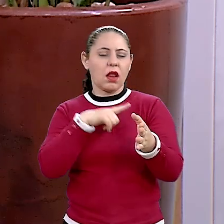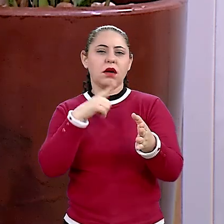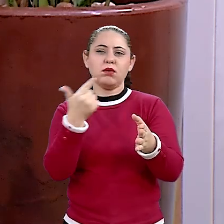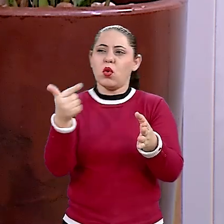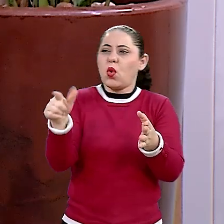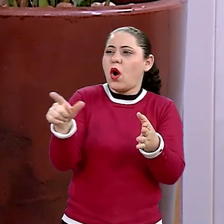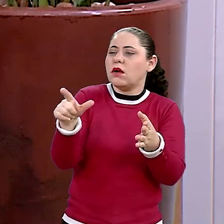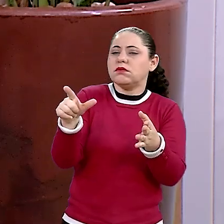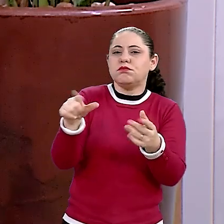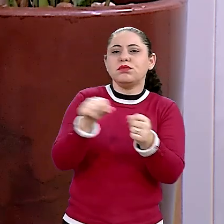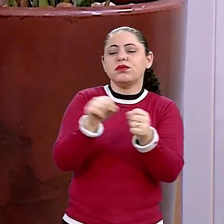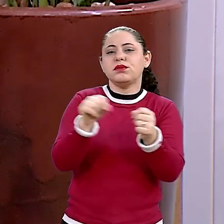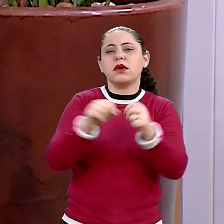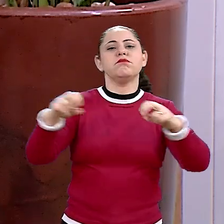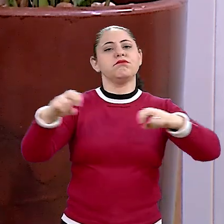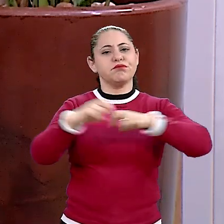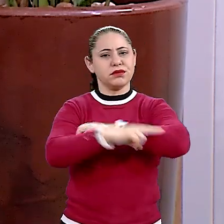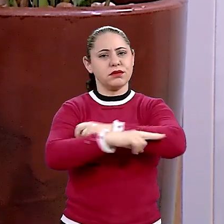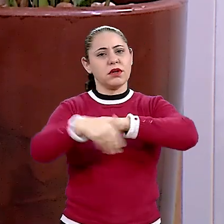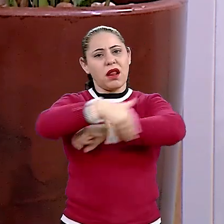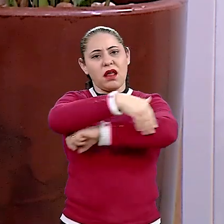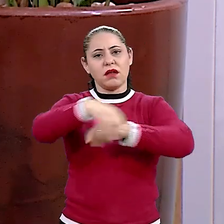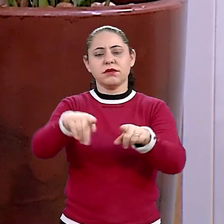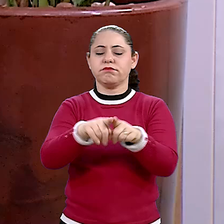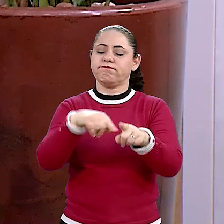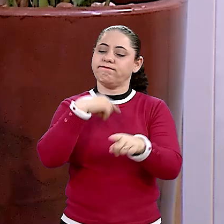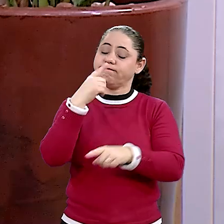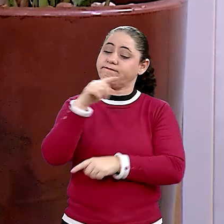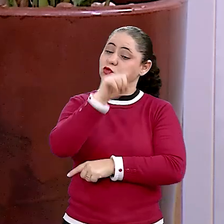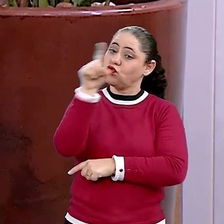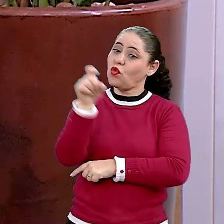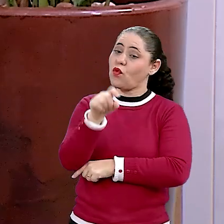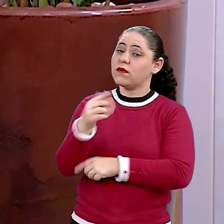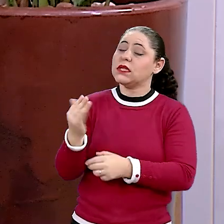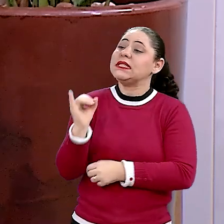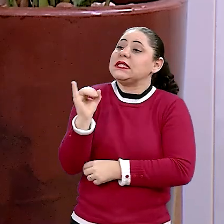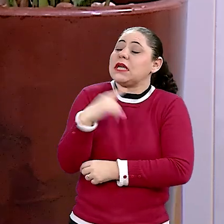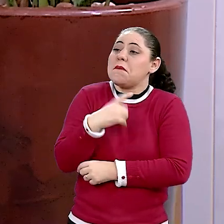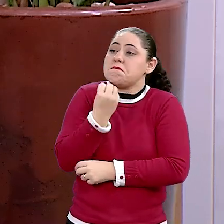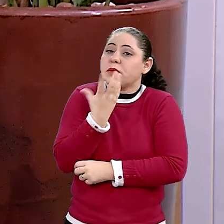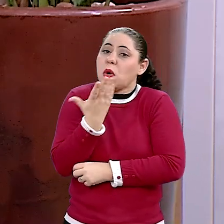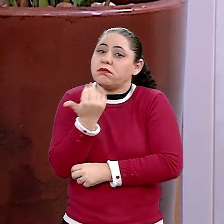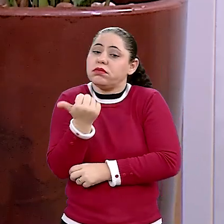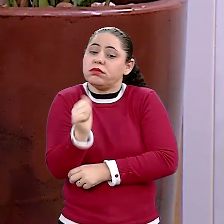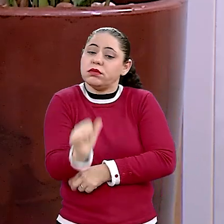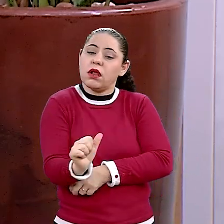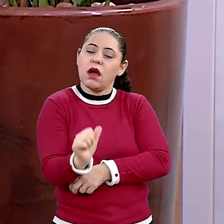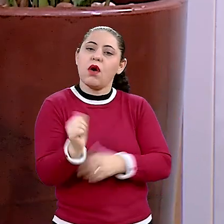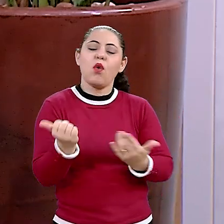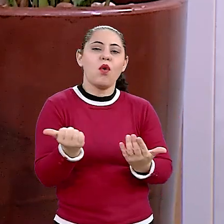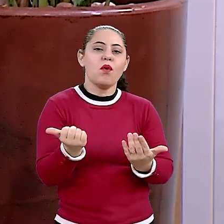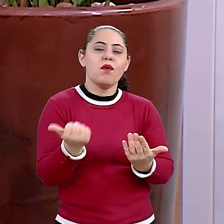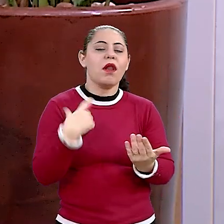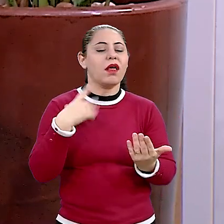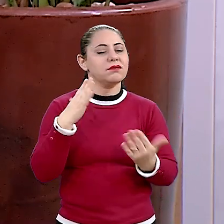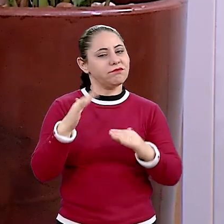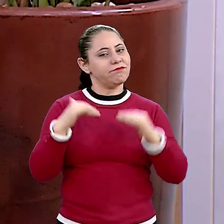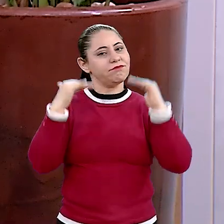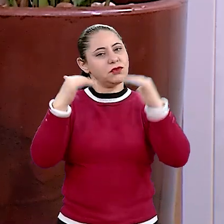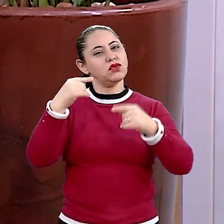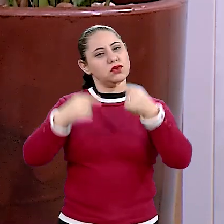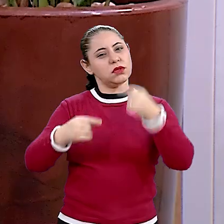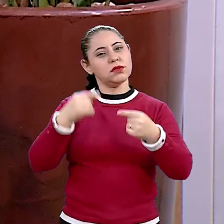no transporte rodoviário, então existe uma dúvida no mercado com relação a isso. Então é um patamar extremamente